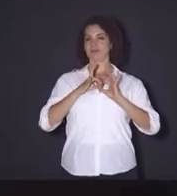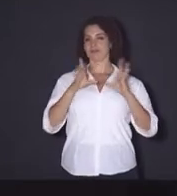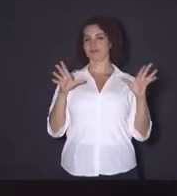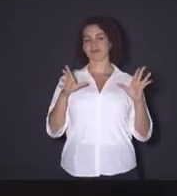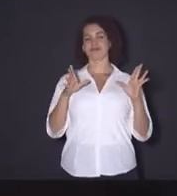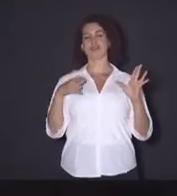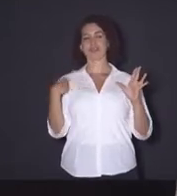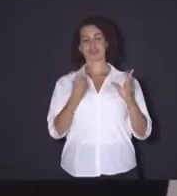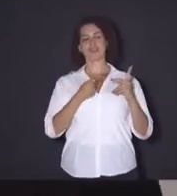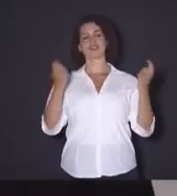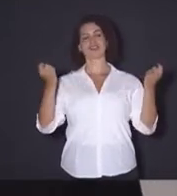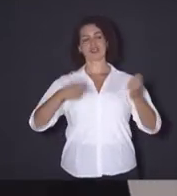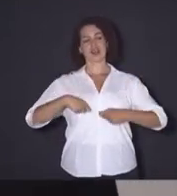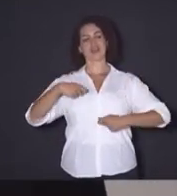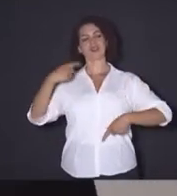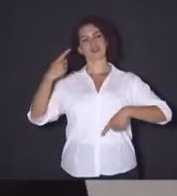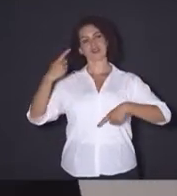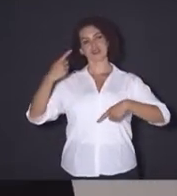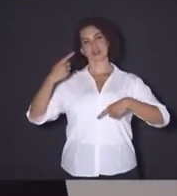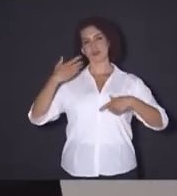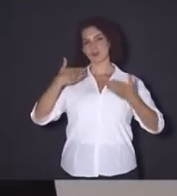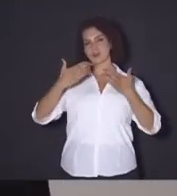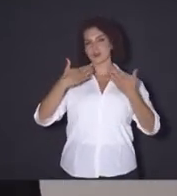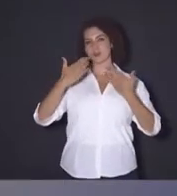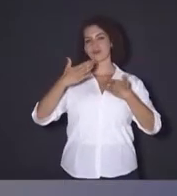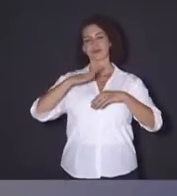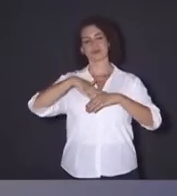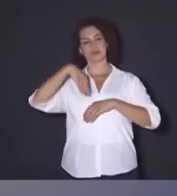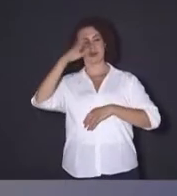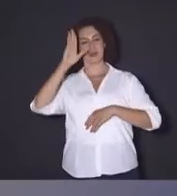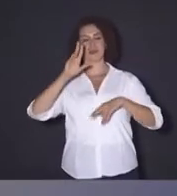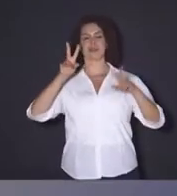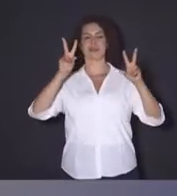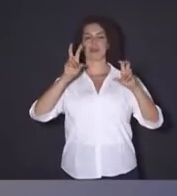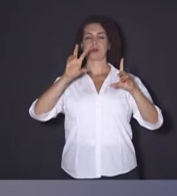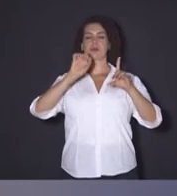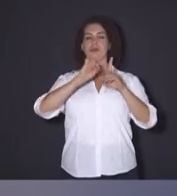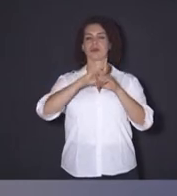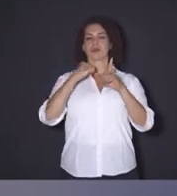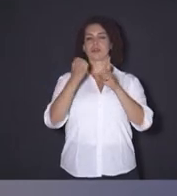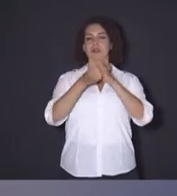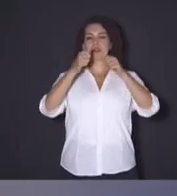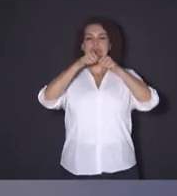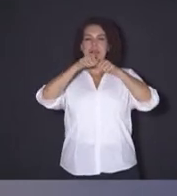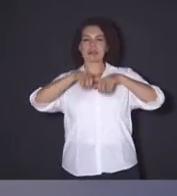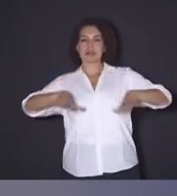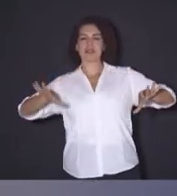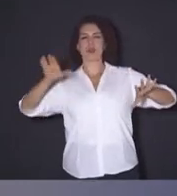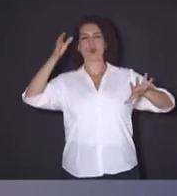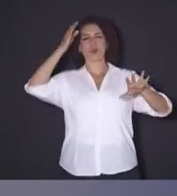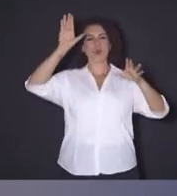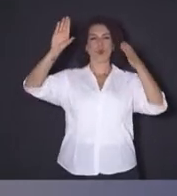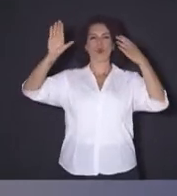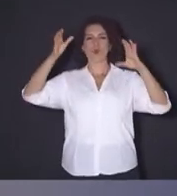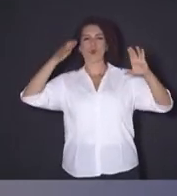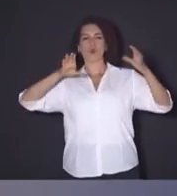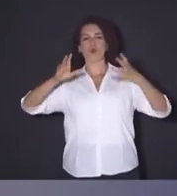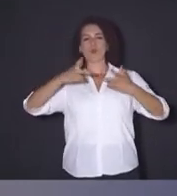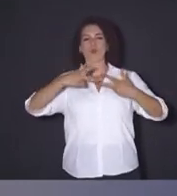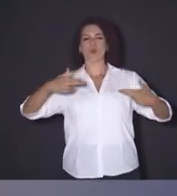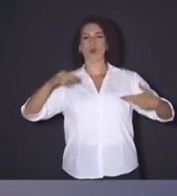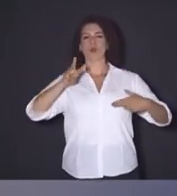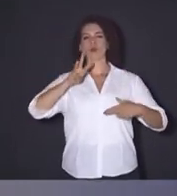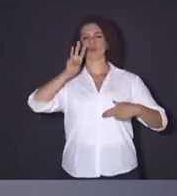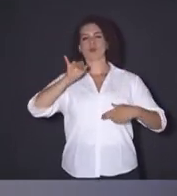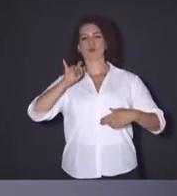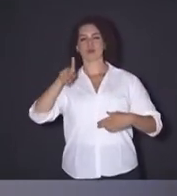para a gente discutir um pouco mais sobre esse contexto da sociedade do compartilhamento, dessas culturas WIC com as